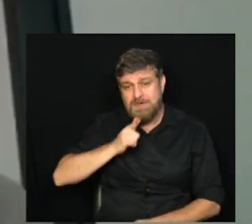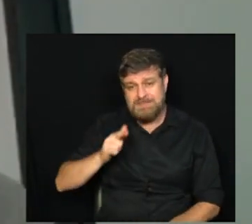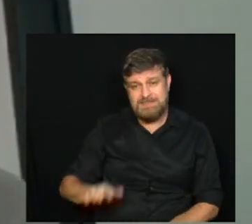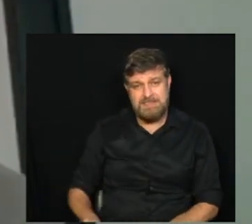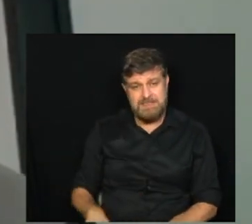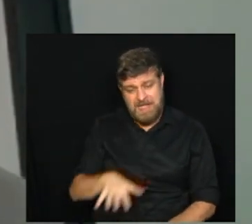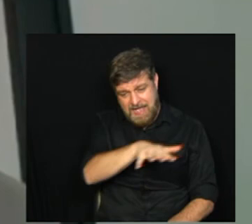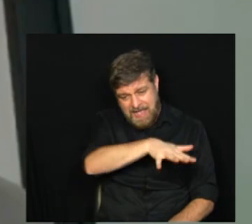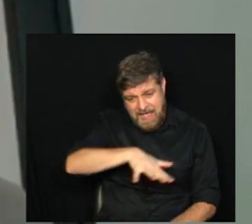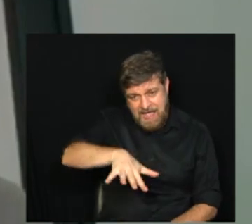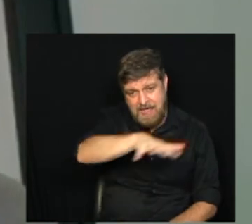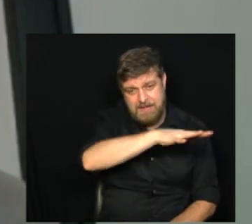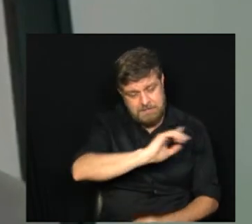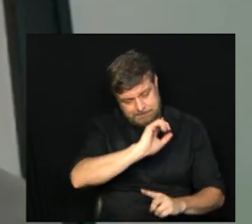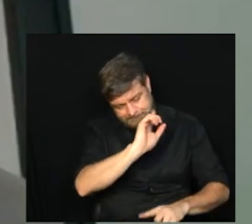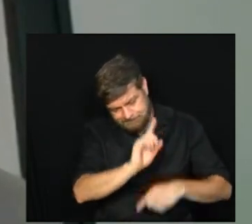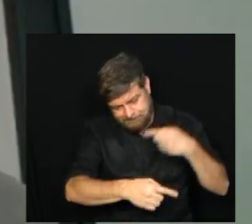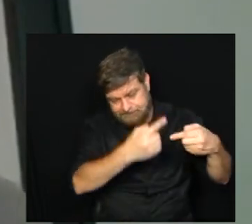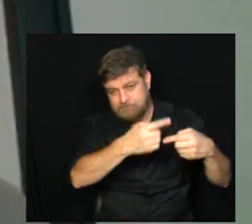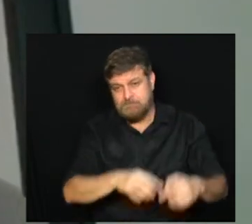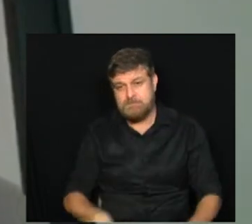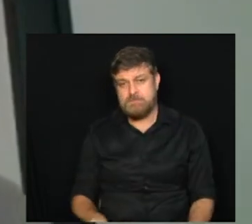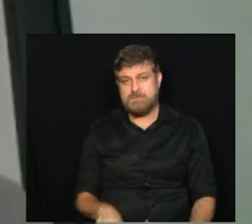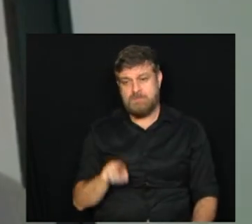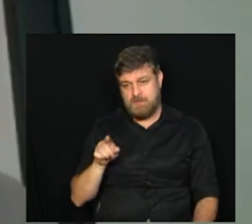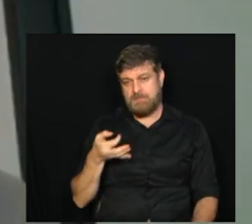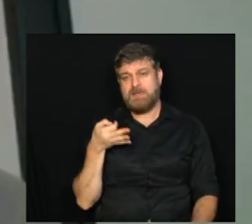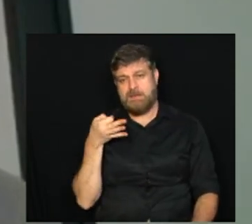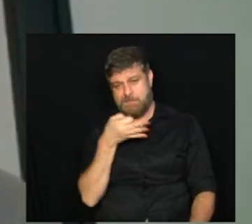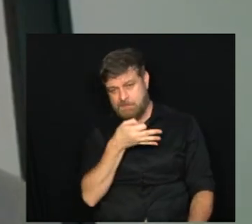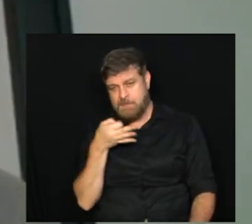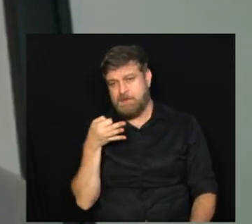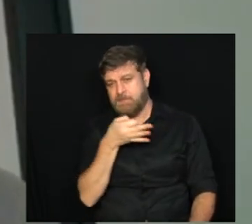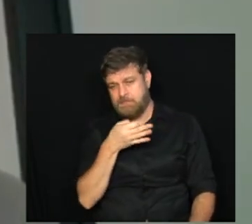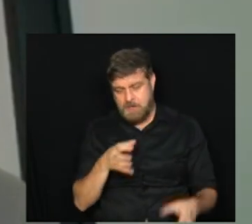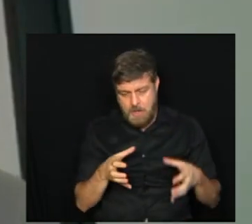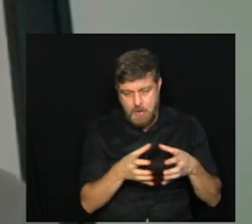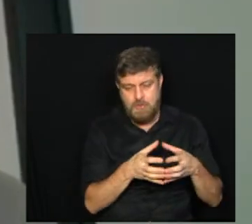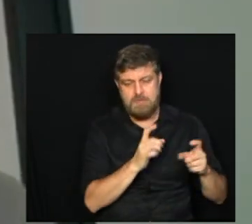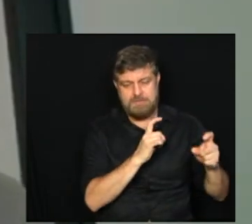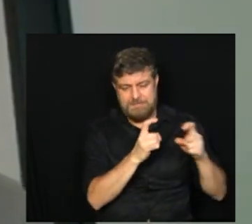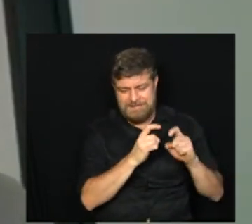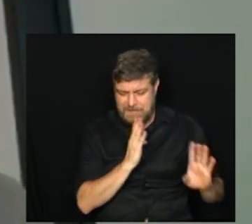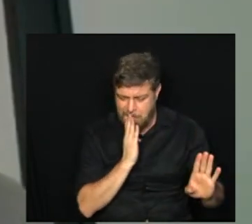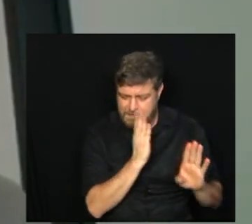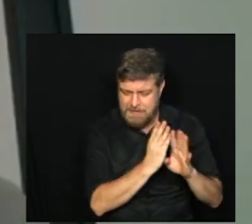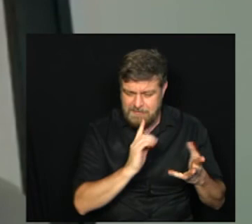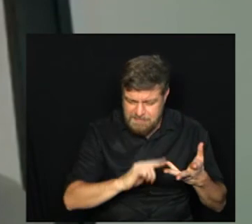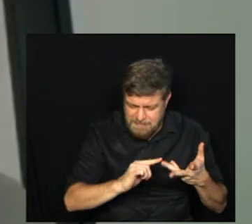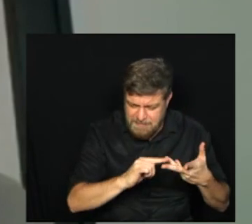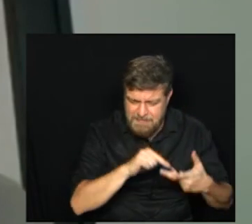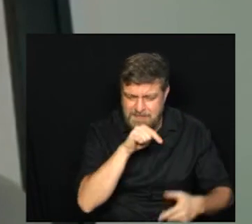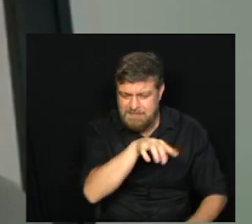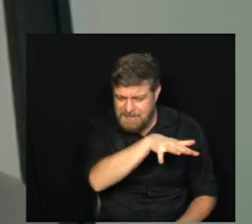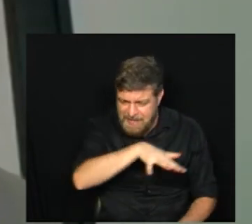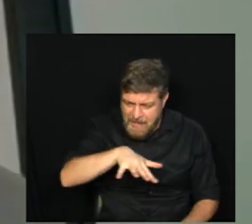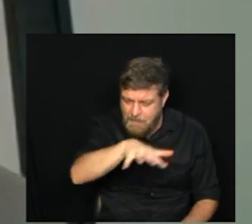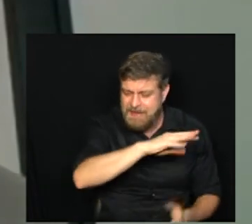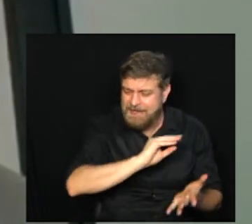aquela realidade que vocês mesmos, por conta dessa comissão, já identificaram que é necessário.